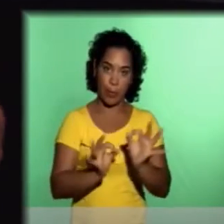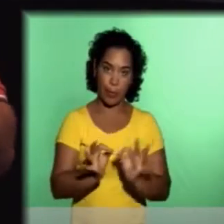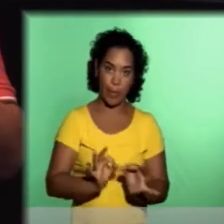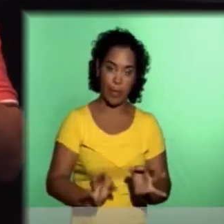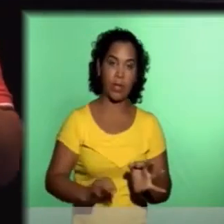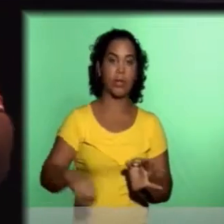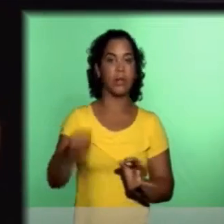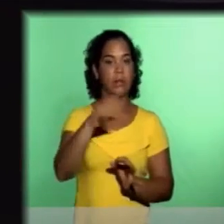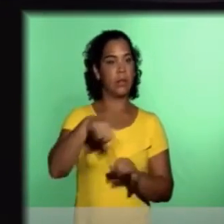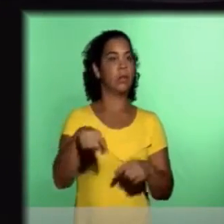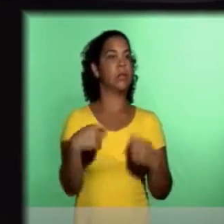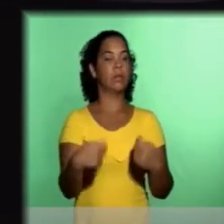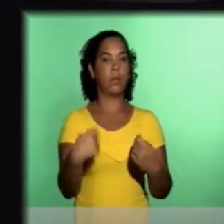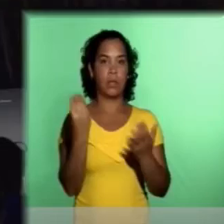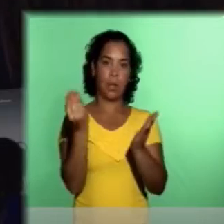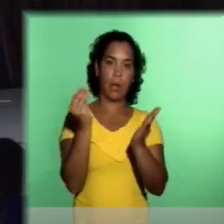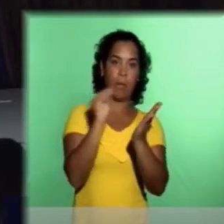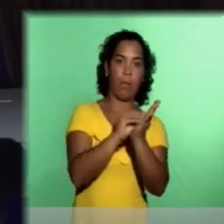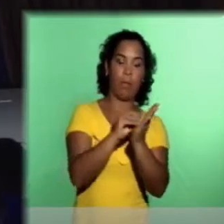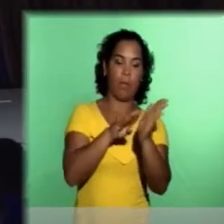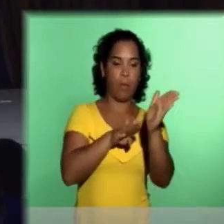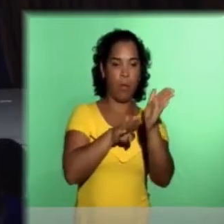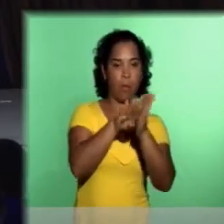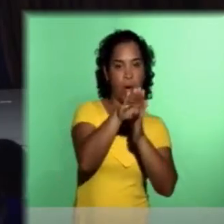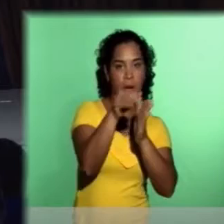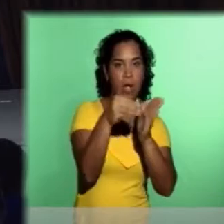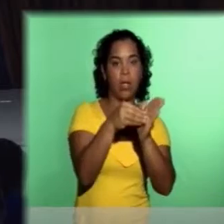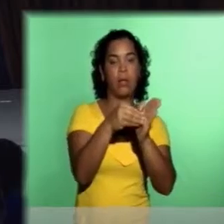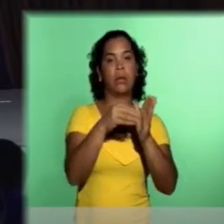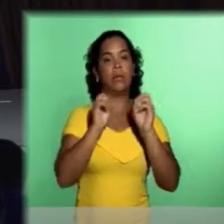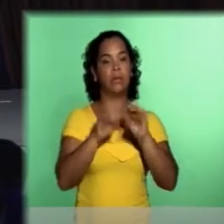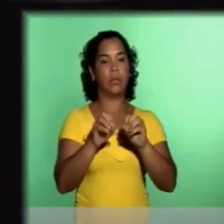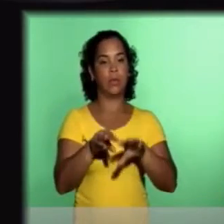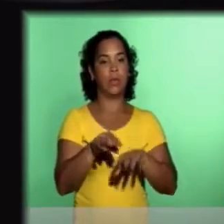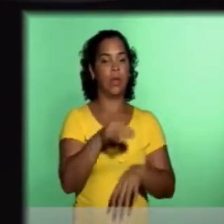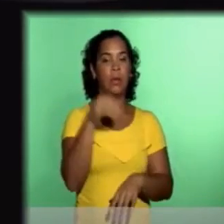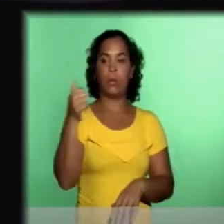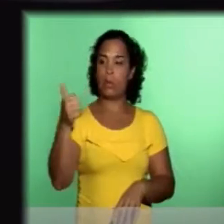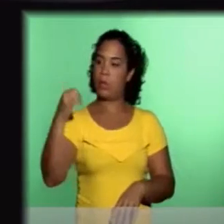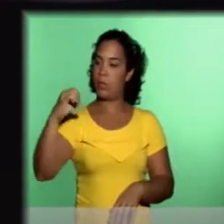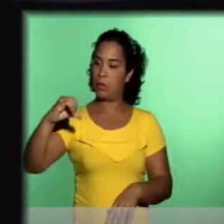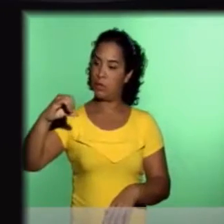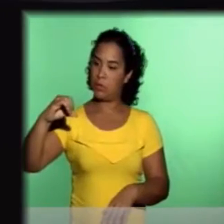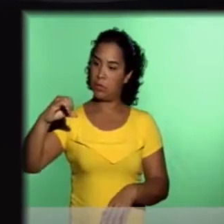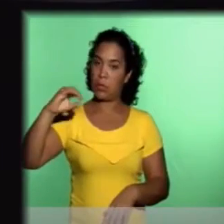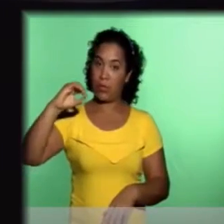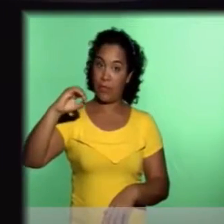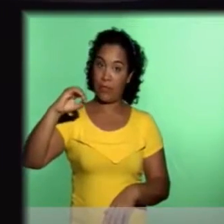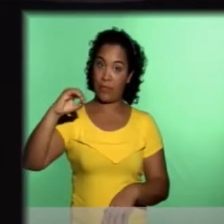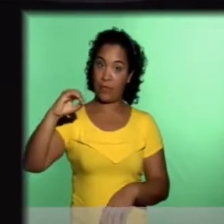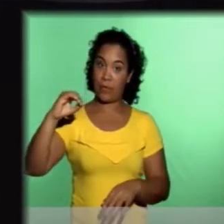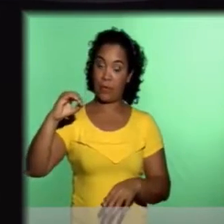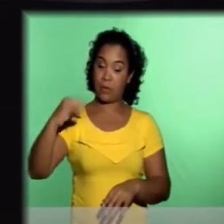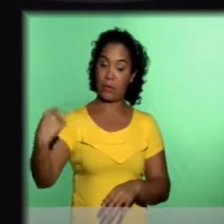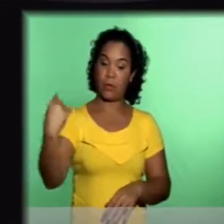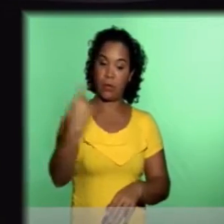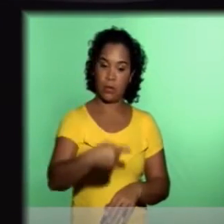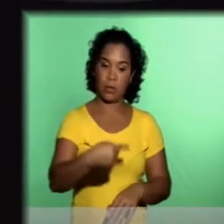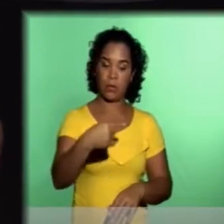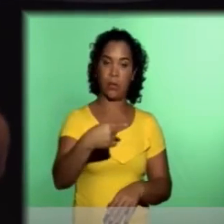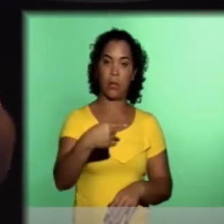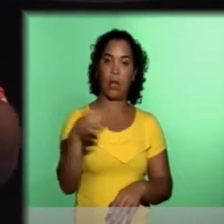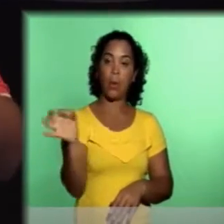se realizar a educação, um conjunto de metas. De 1990 até 2000, nenhum, aí eu vou repetir, nenhum